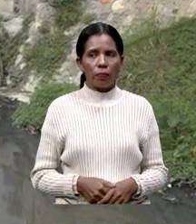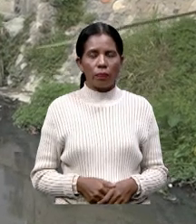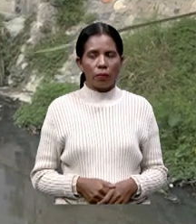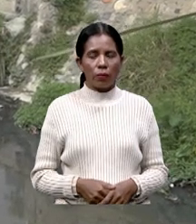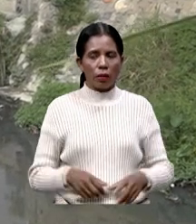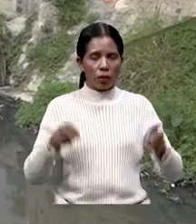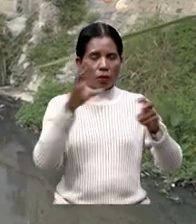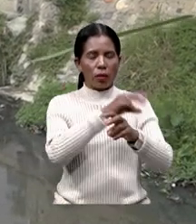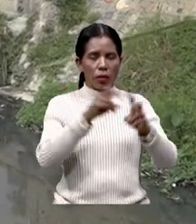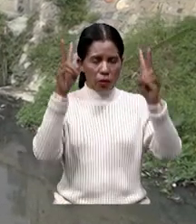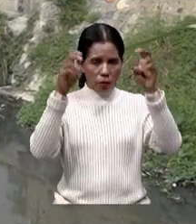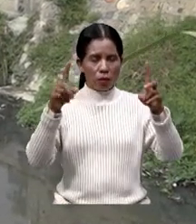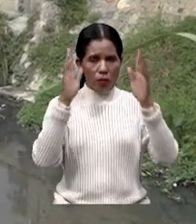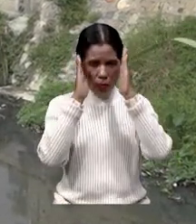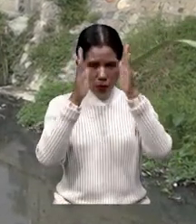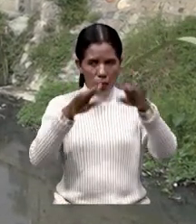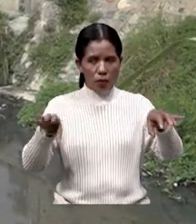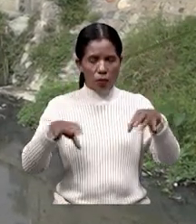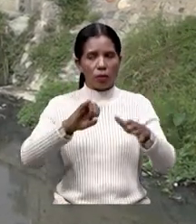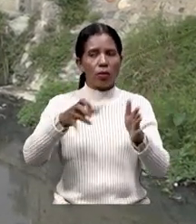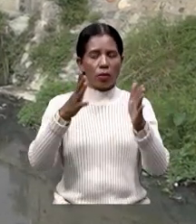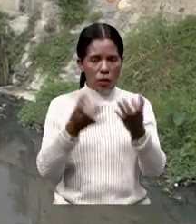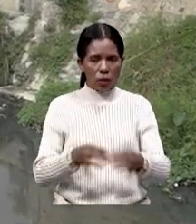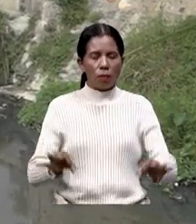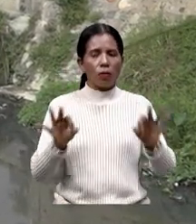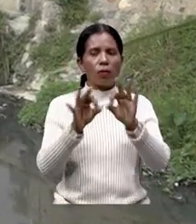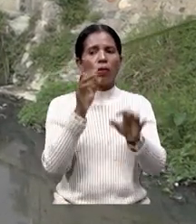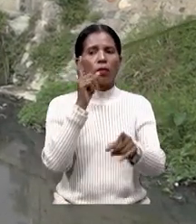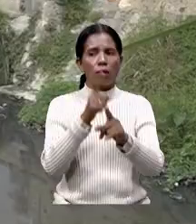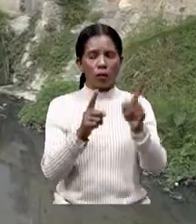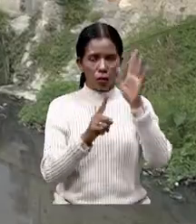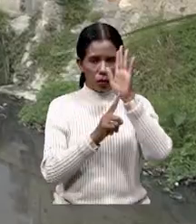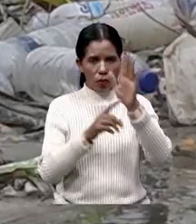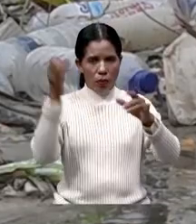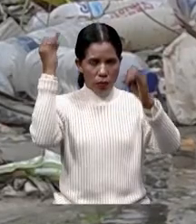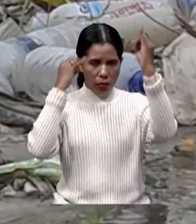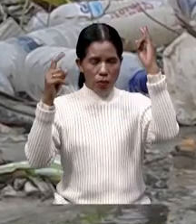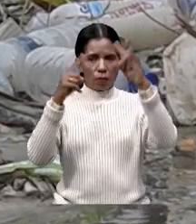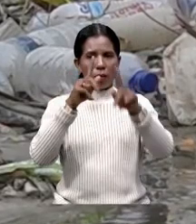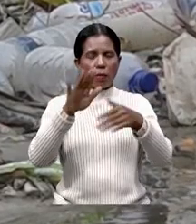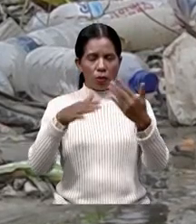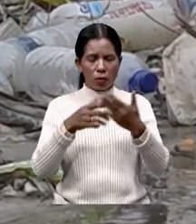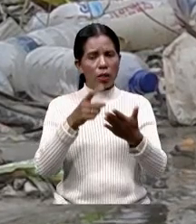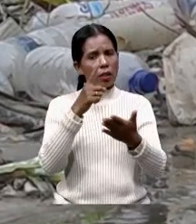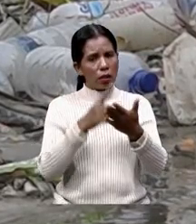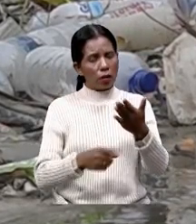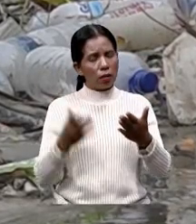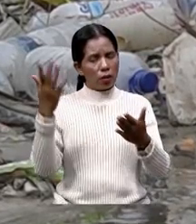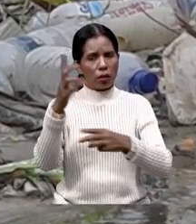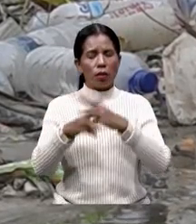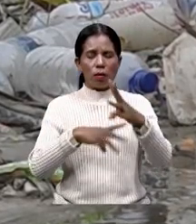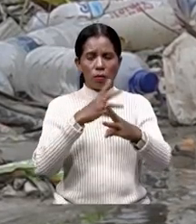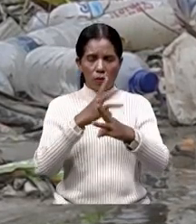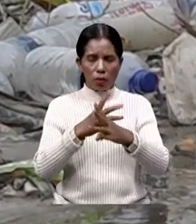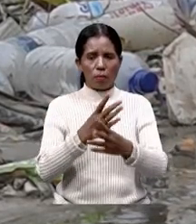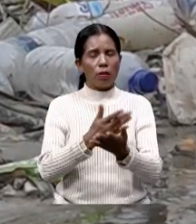Tema ne focaliu ba serviço jornalismo nian ne be importante tebes fosa informação ba emahotu saída ma ka acontece ha mundo tomak no